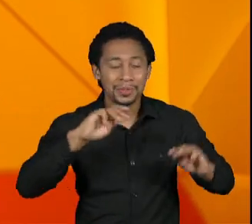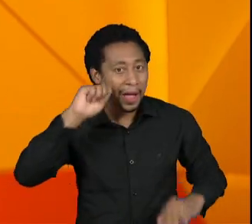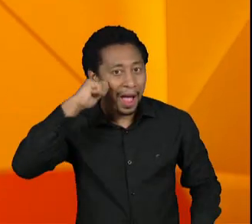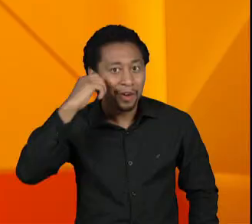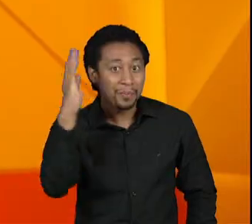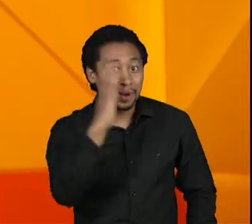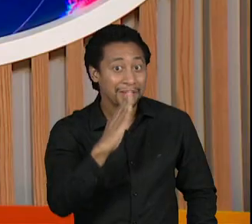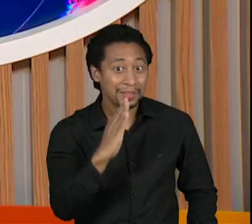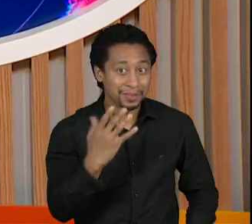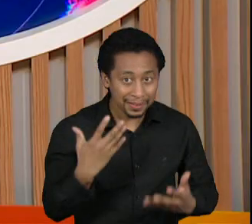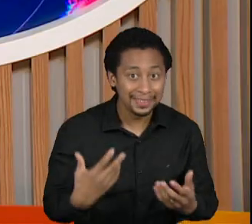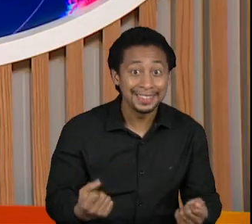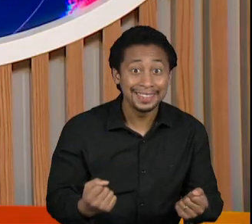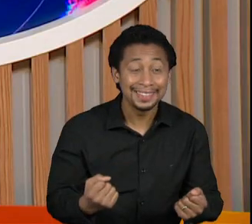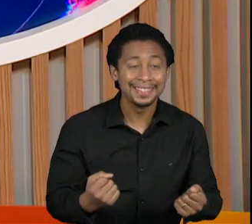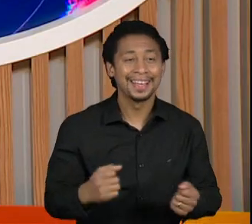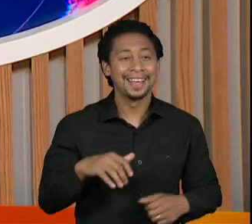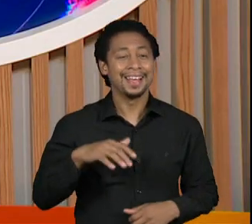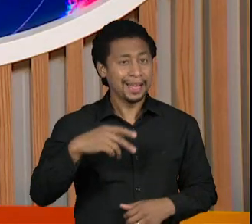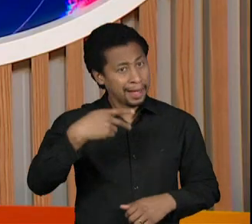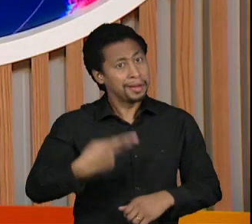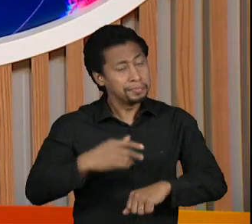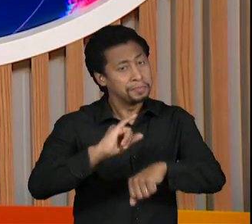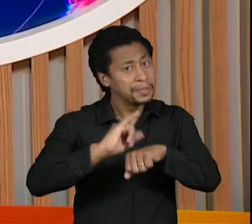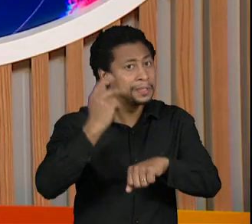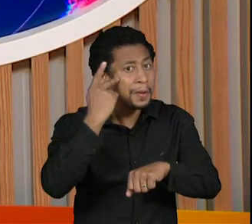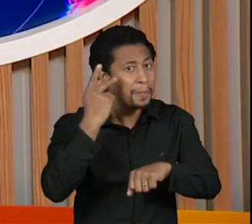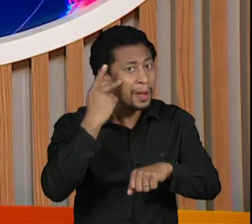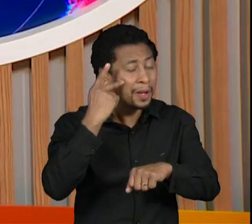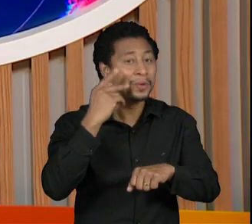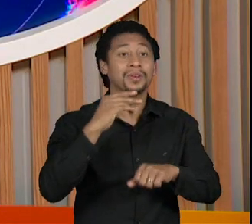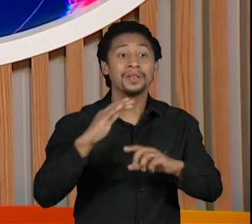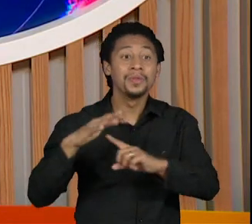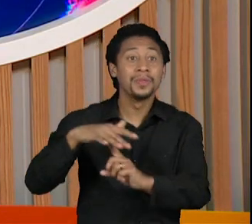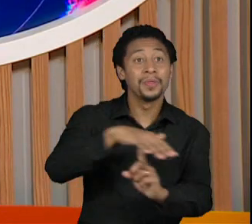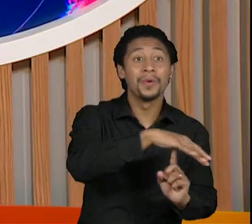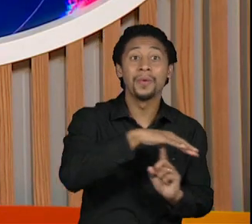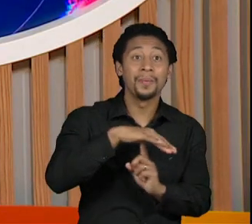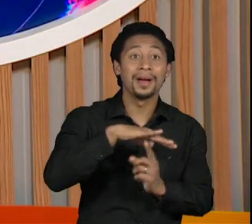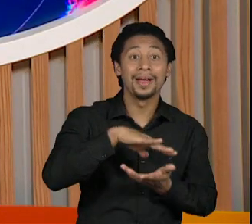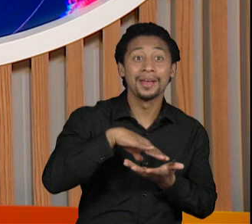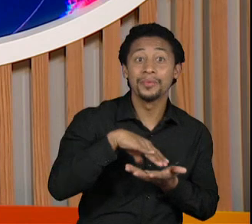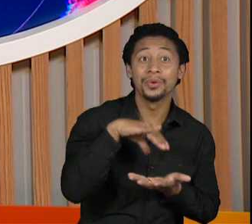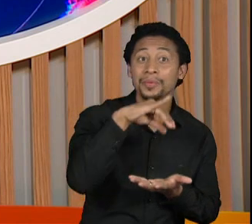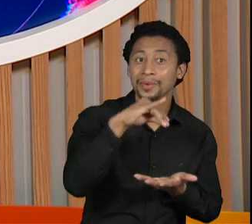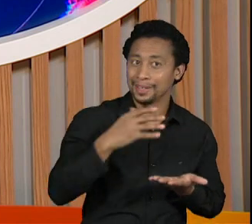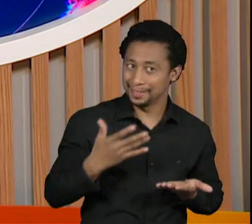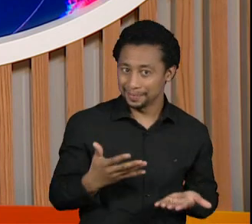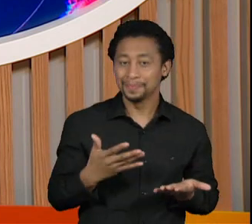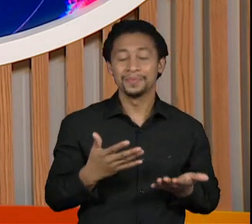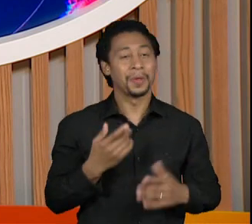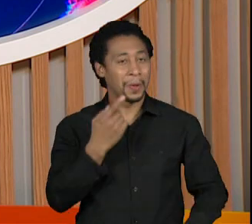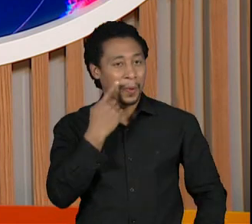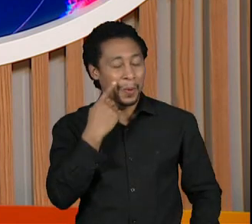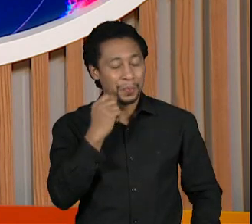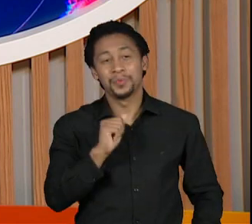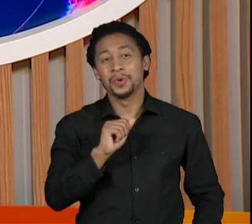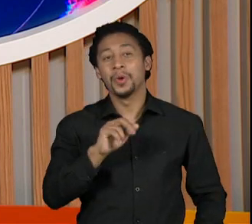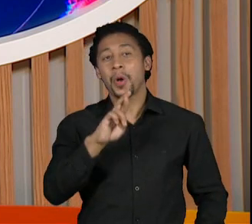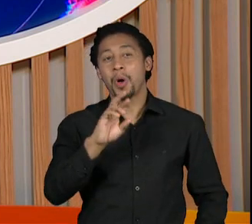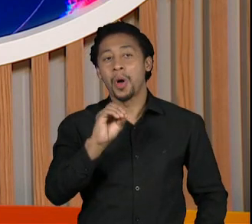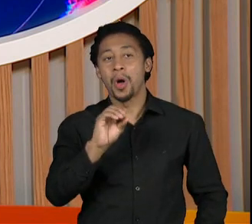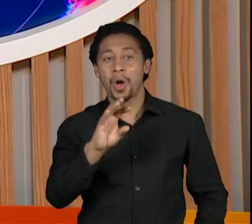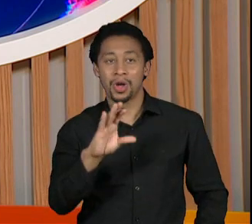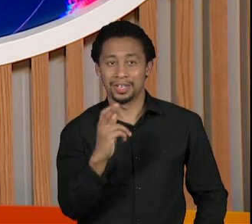do Ibirapuera? O nosso vídeo-repórter Rodney Sugita acompanhou o Gabriel Rocha, educador do museu, e conheceu algumas